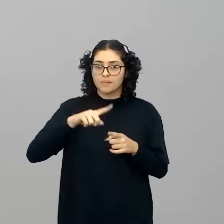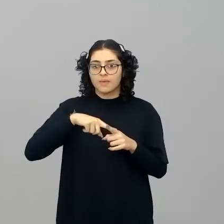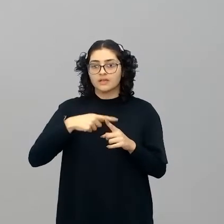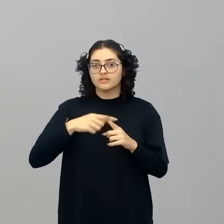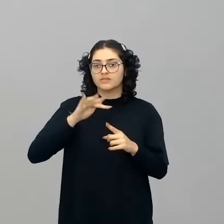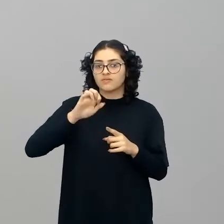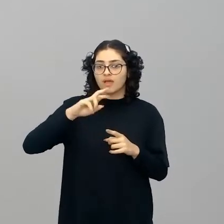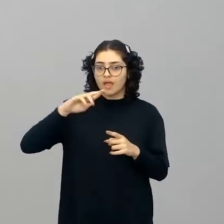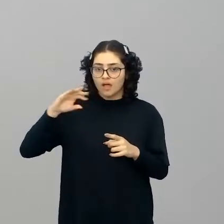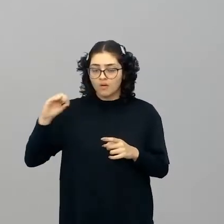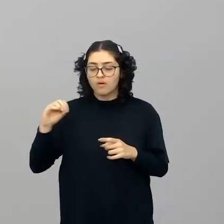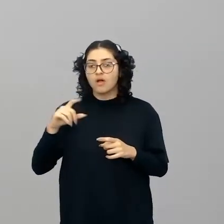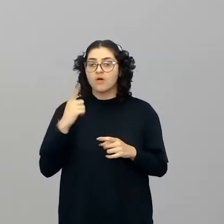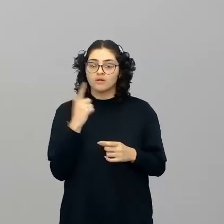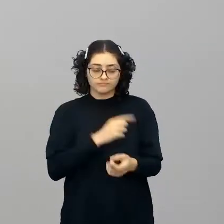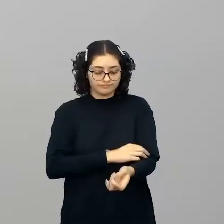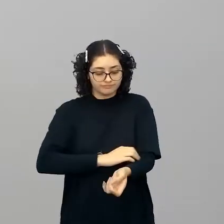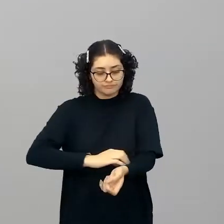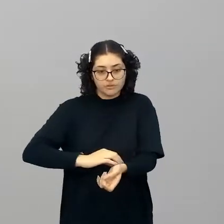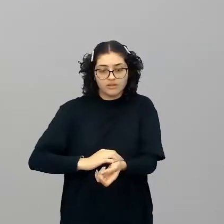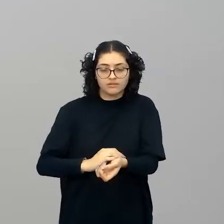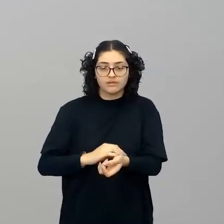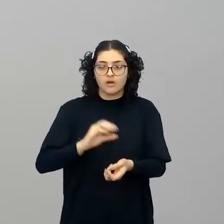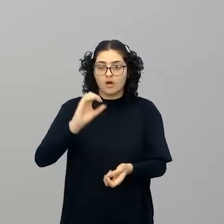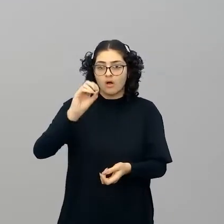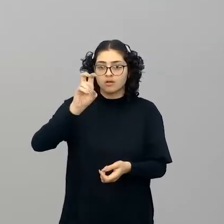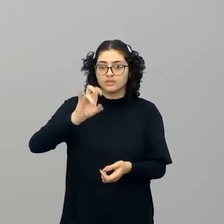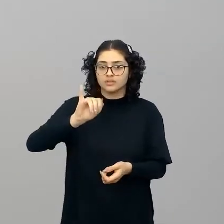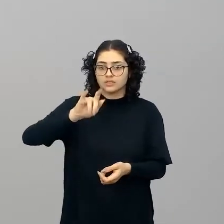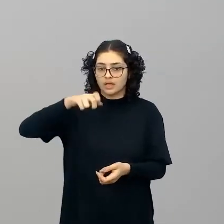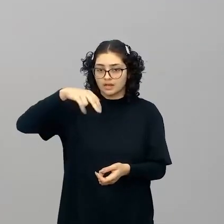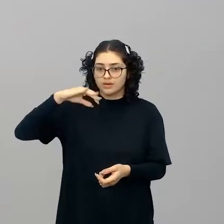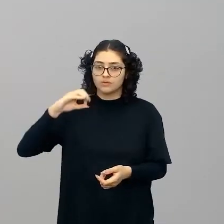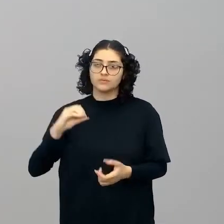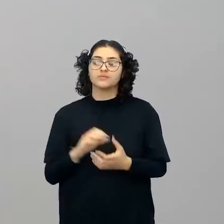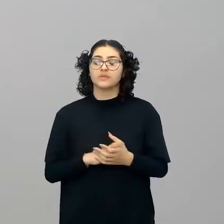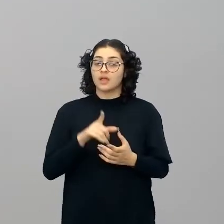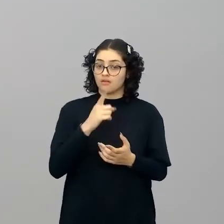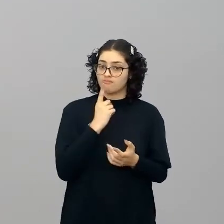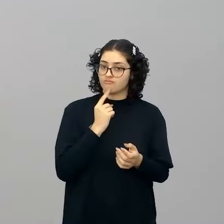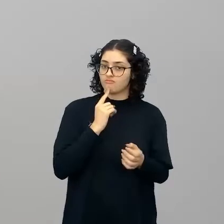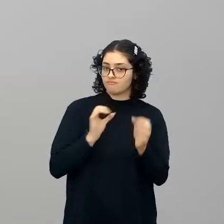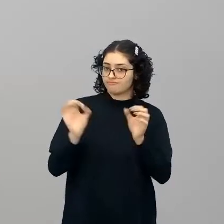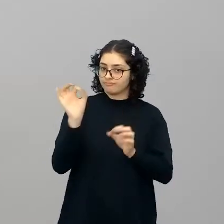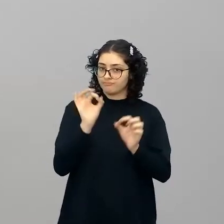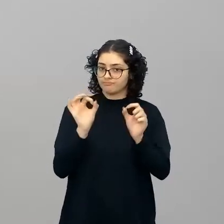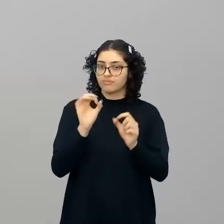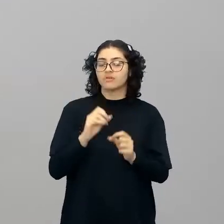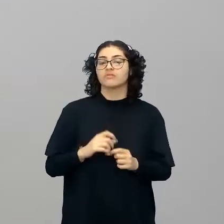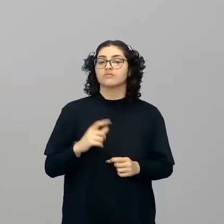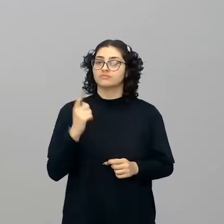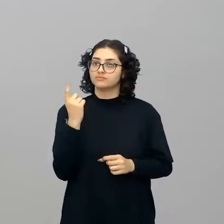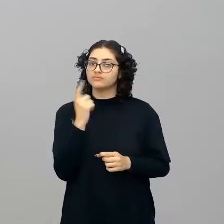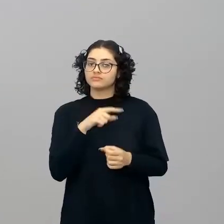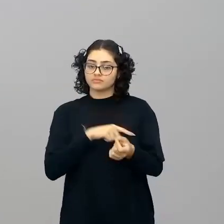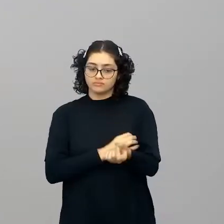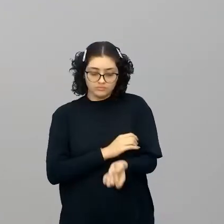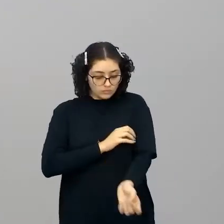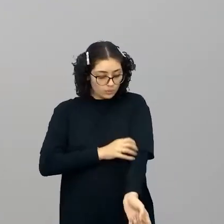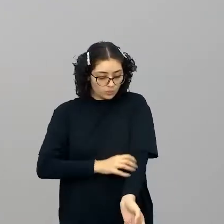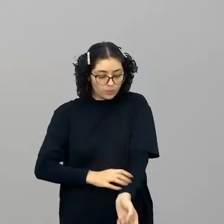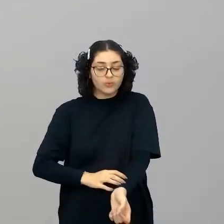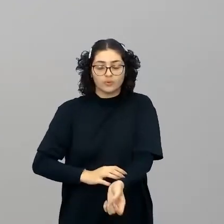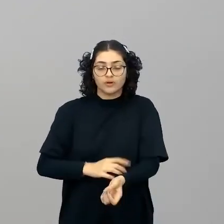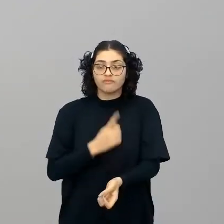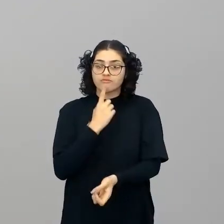pelo nosso sangue. Esses glóbulos vermelhos normais, ok, eles conseguem então transportar oxigênio do